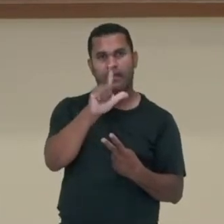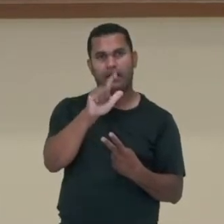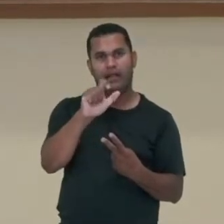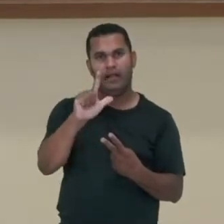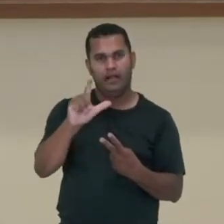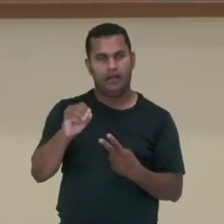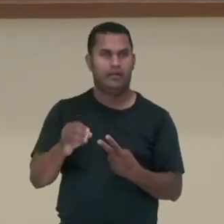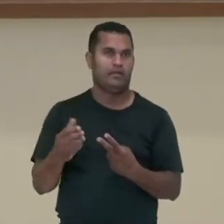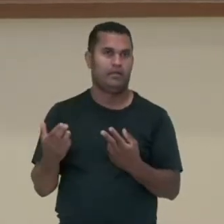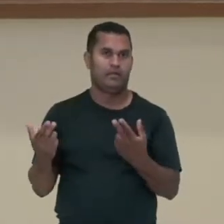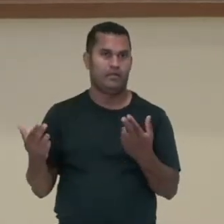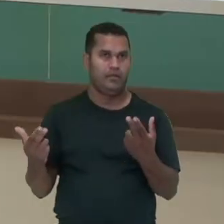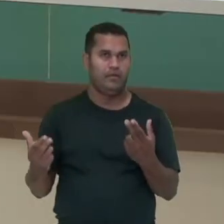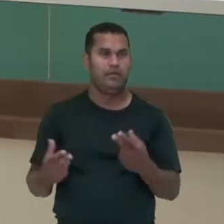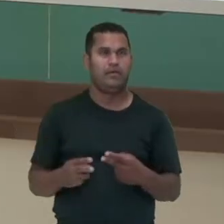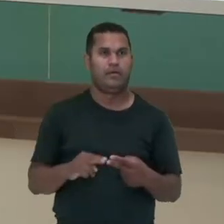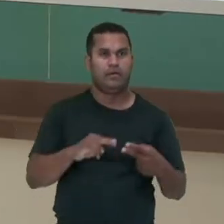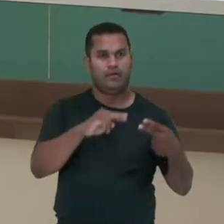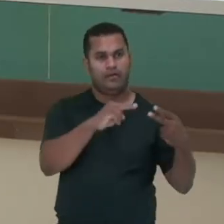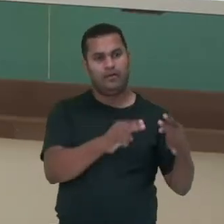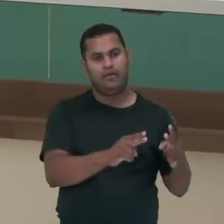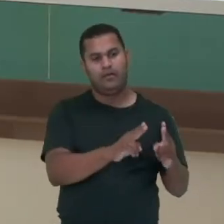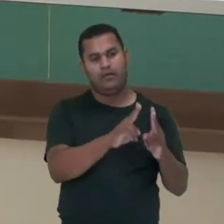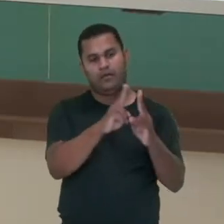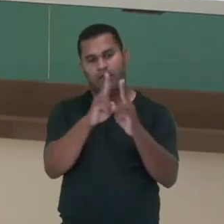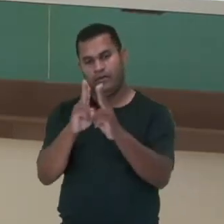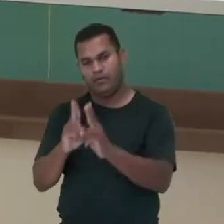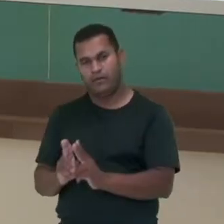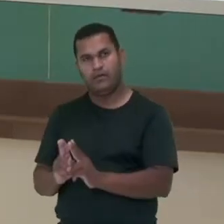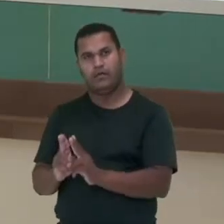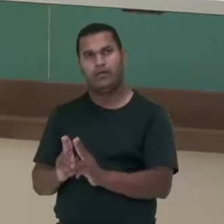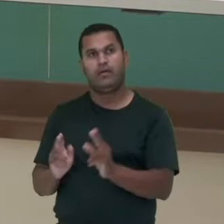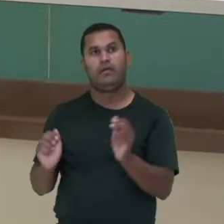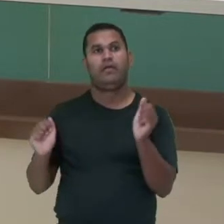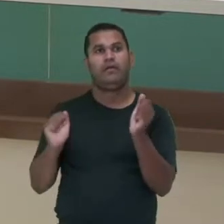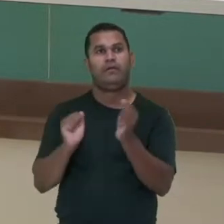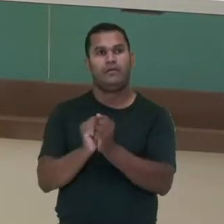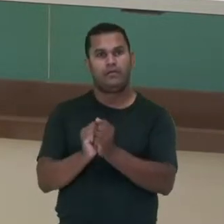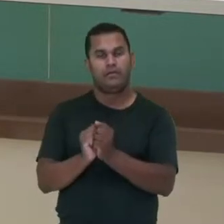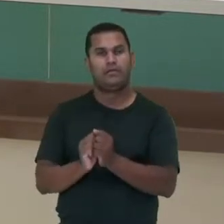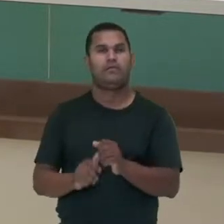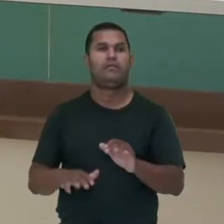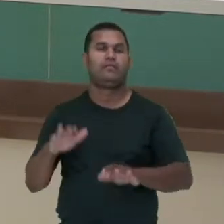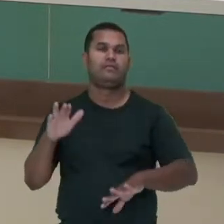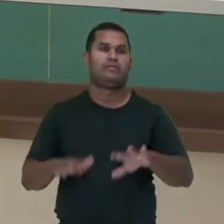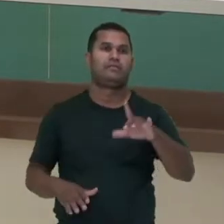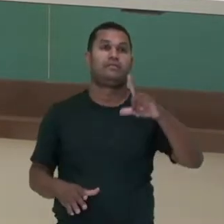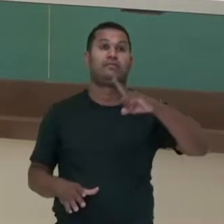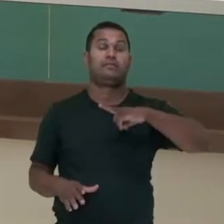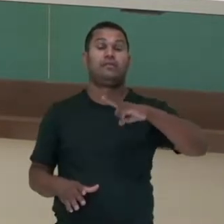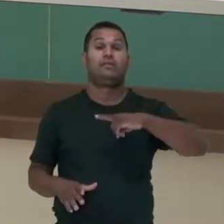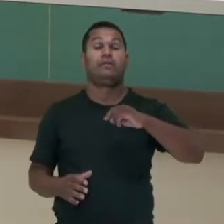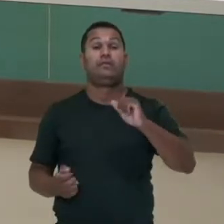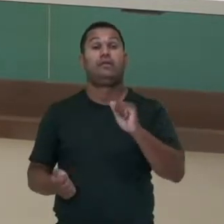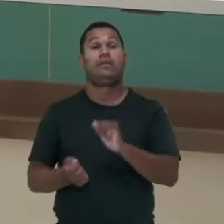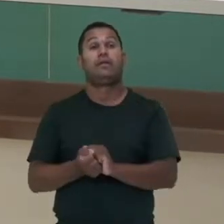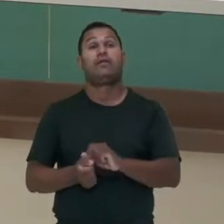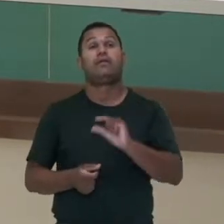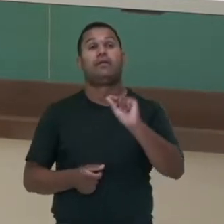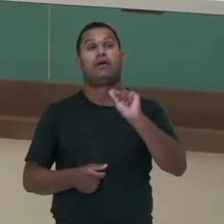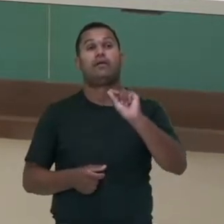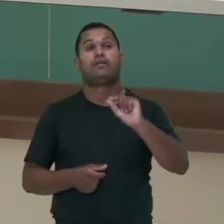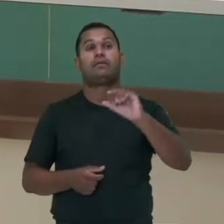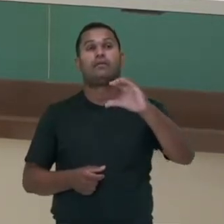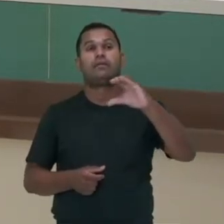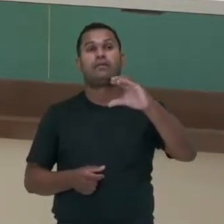tá? Então, é um outro gene responsável pelo mesmo caráter hereditário que se encontra em cromossomos homólogos. Também é